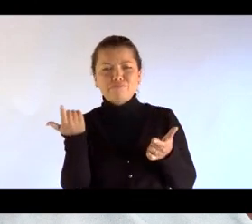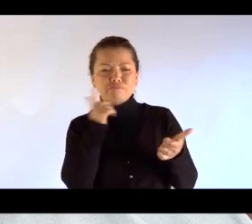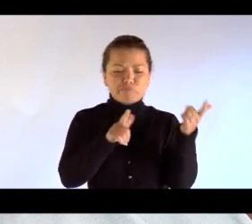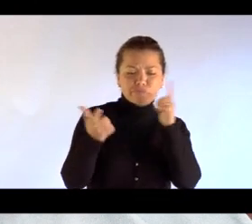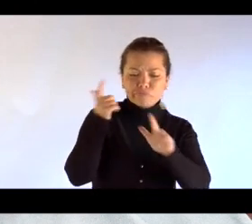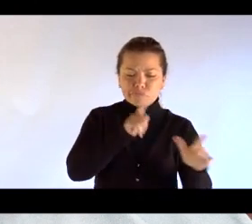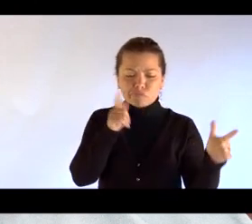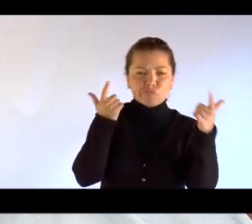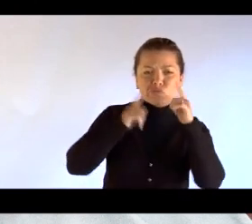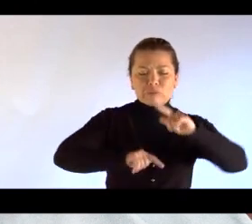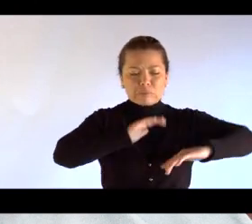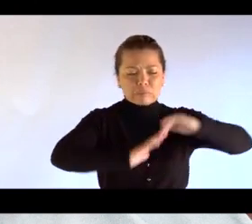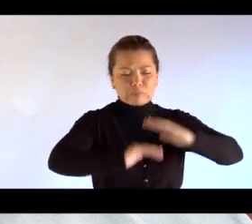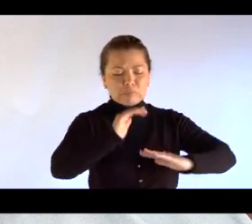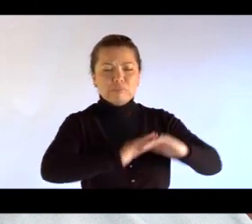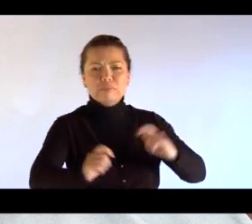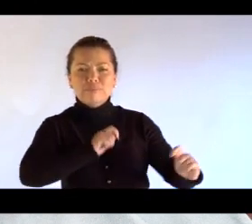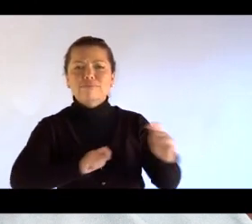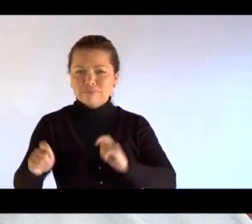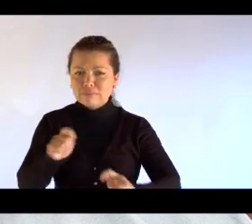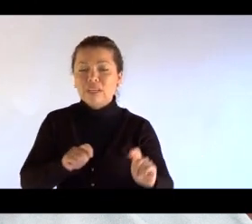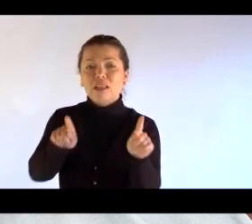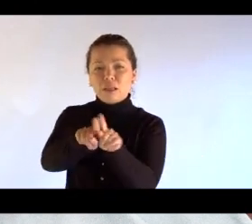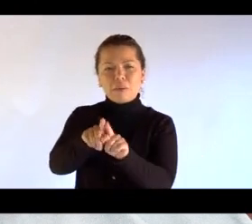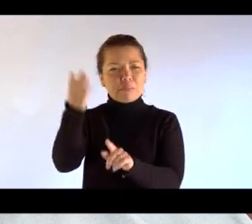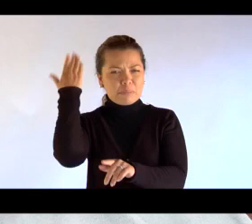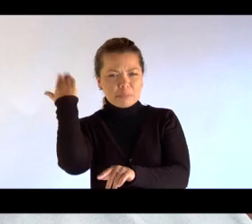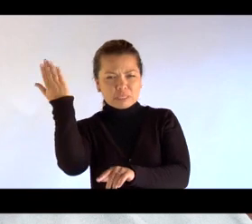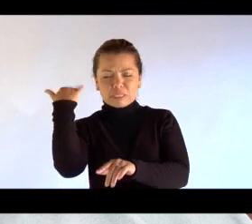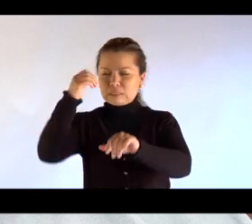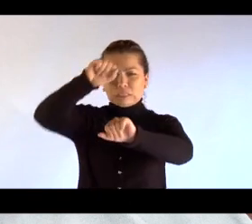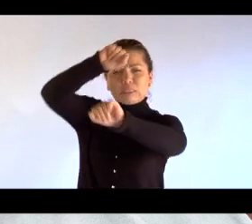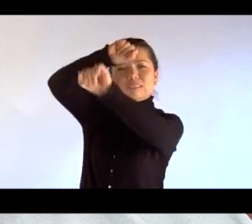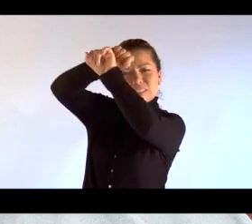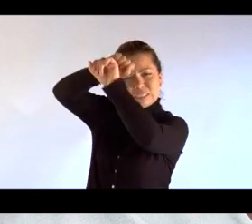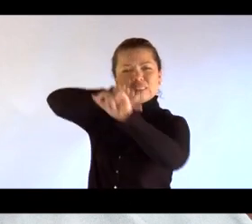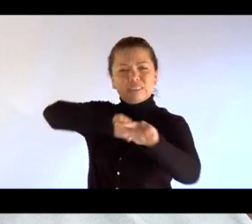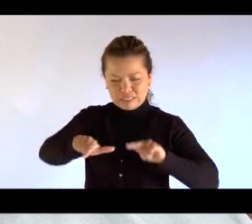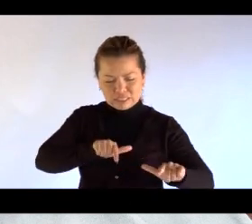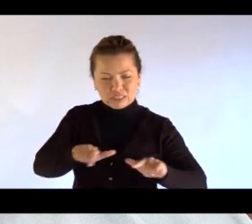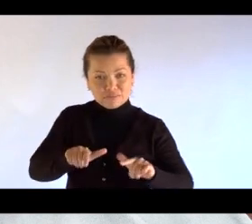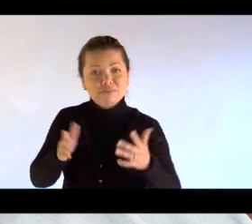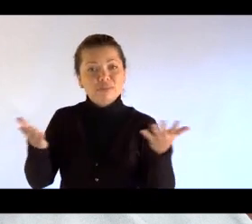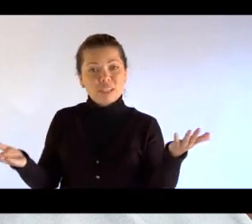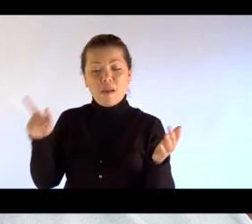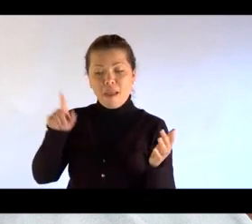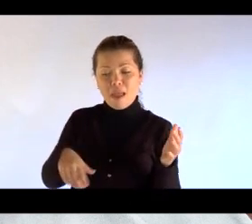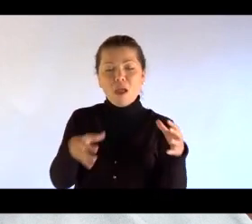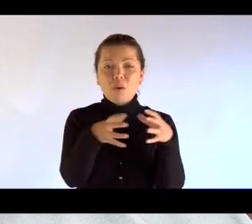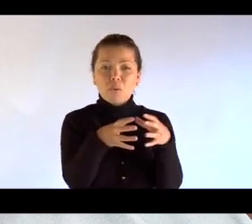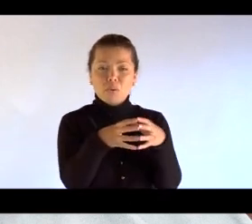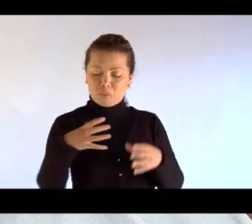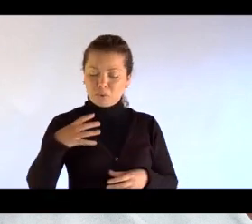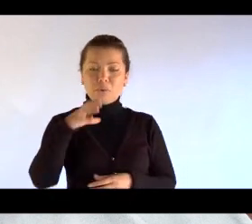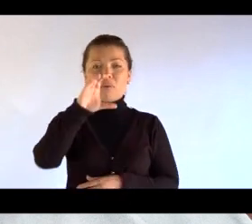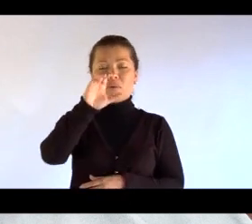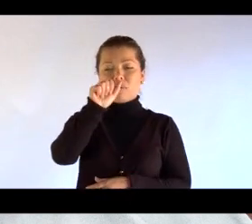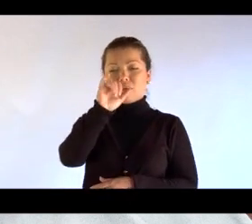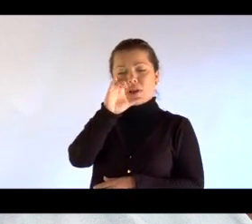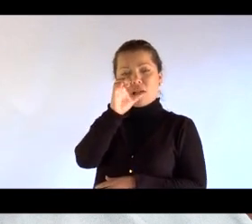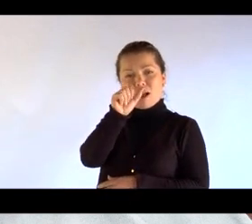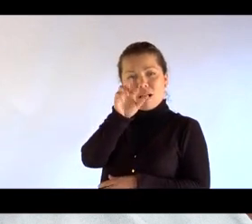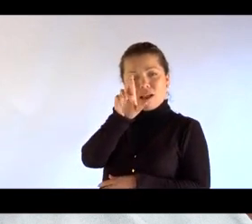passando pelo Costão da Jureia. Comida, cultura e história. O caiçara,